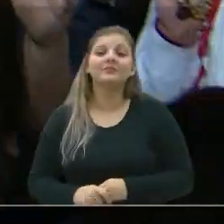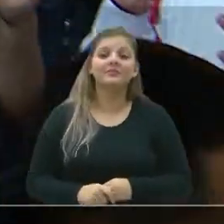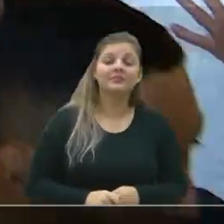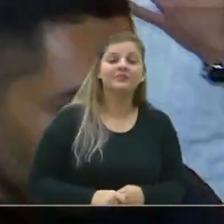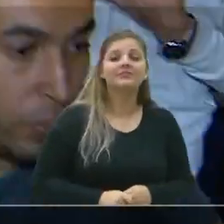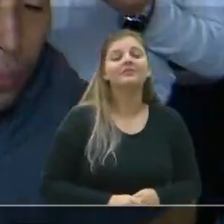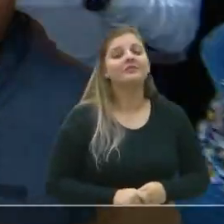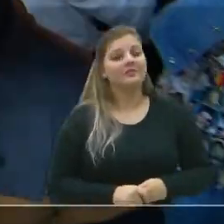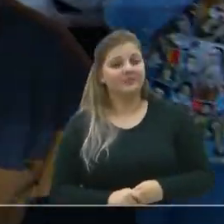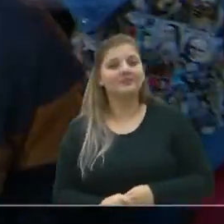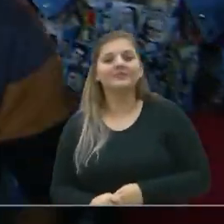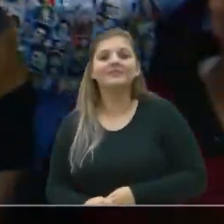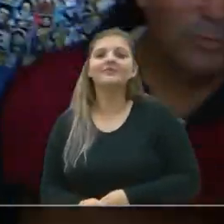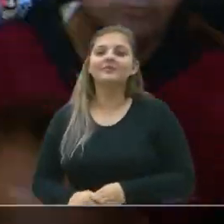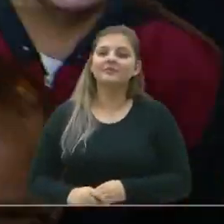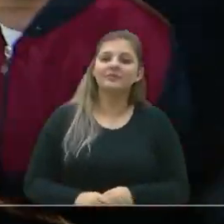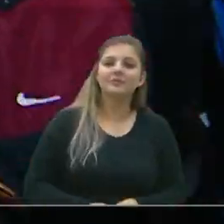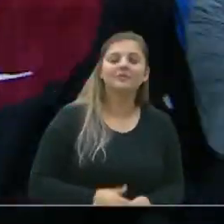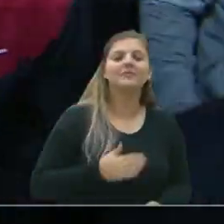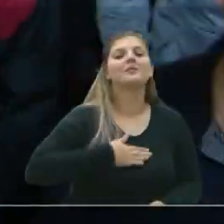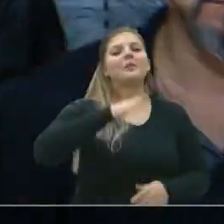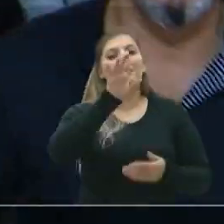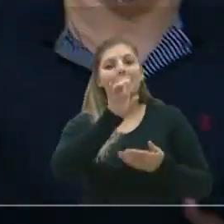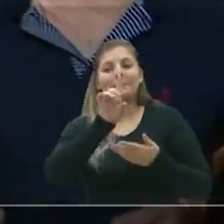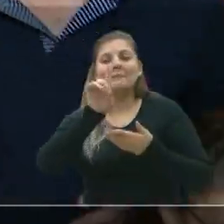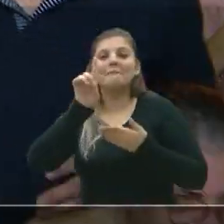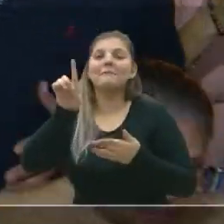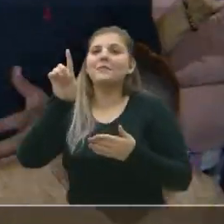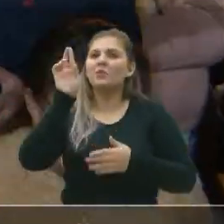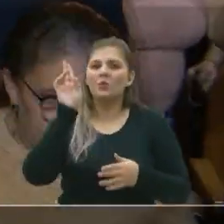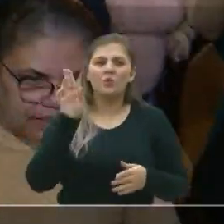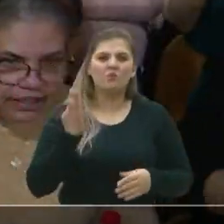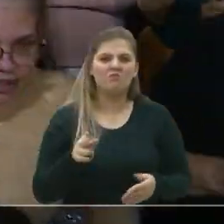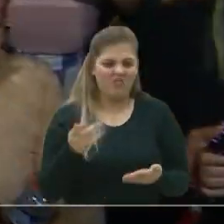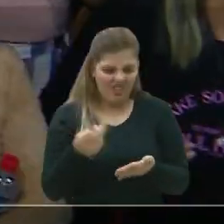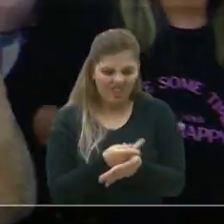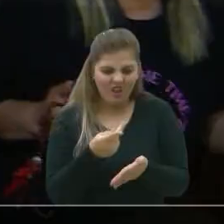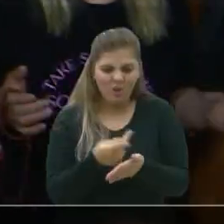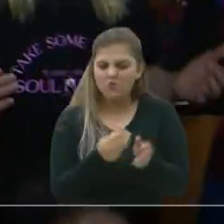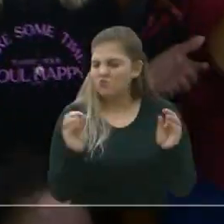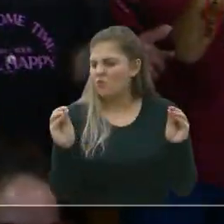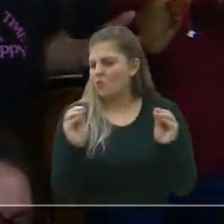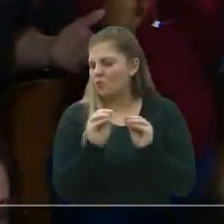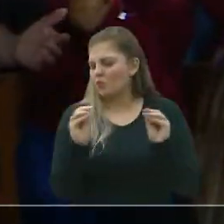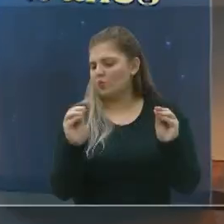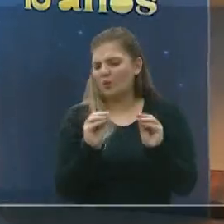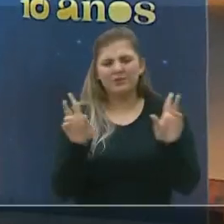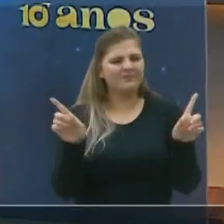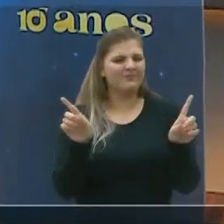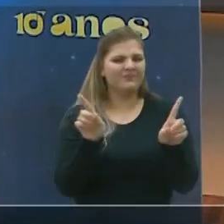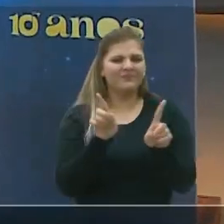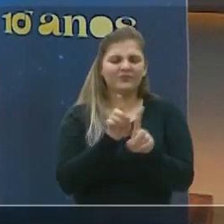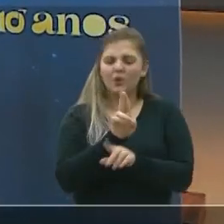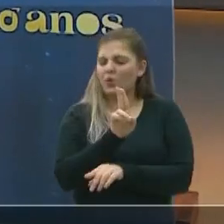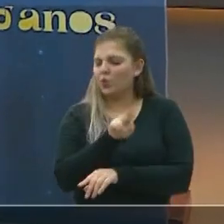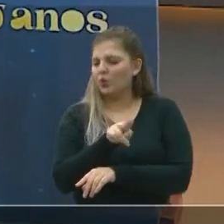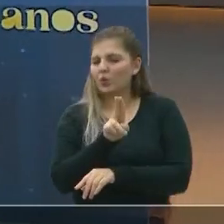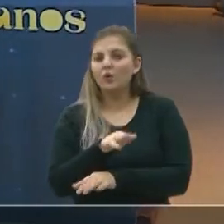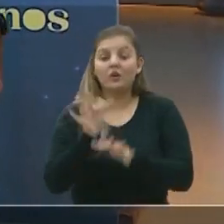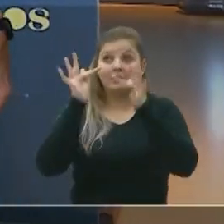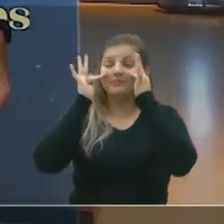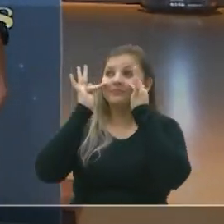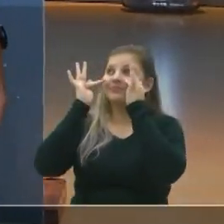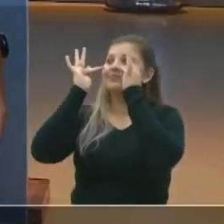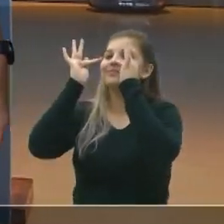batalhas. Oh, meu Deus nunca falhou. Ele é